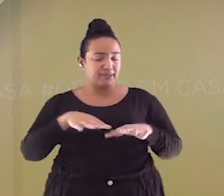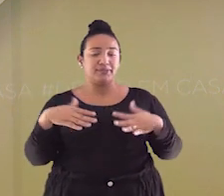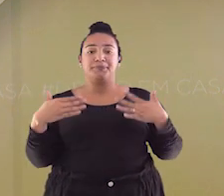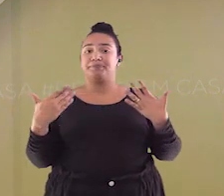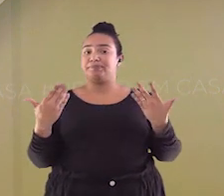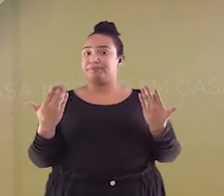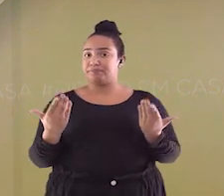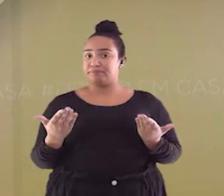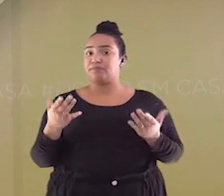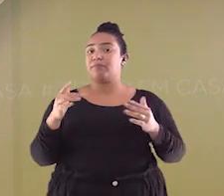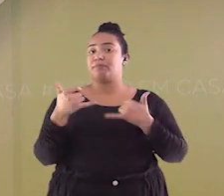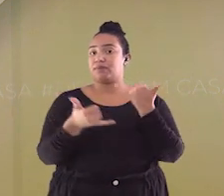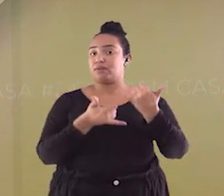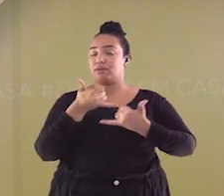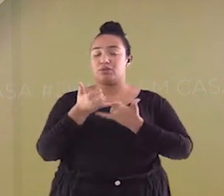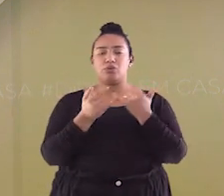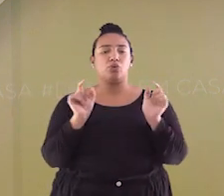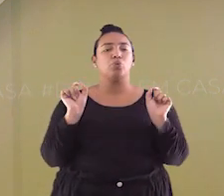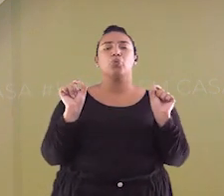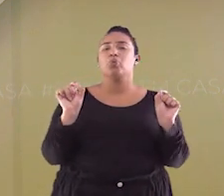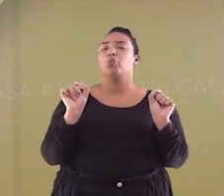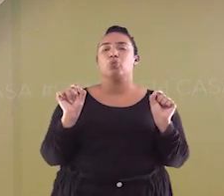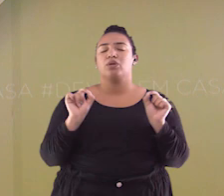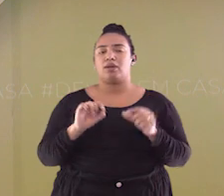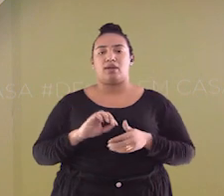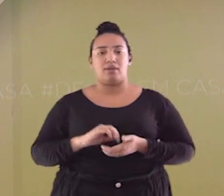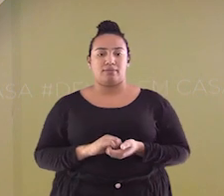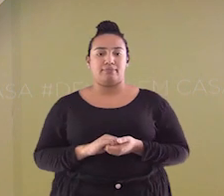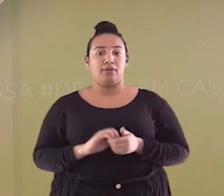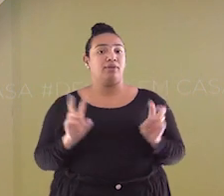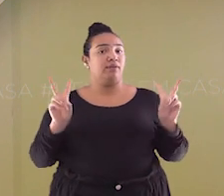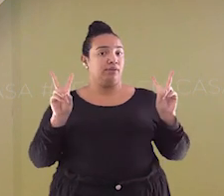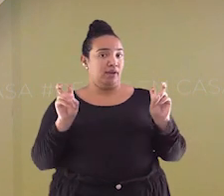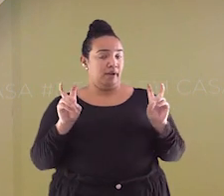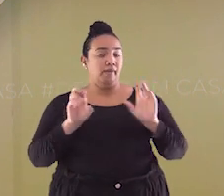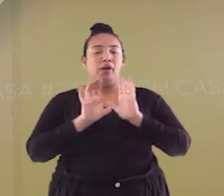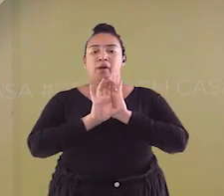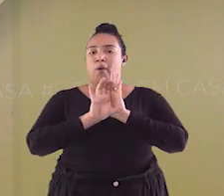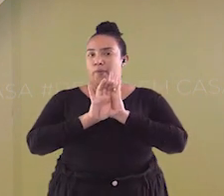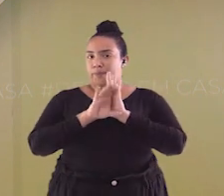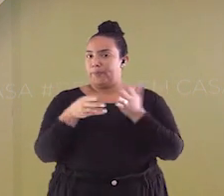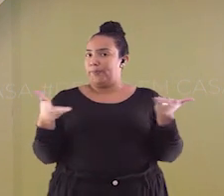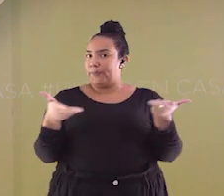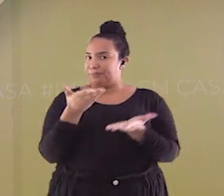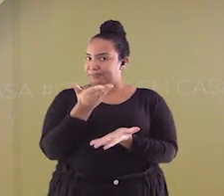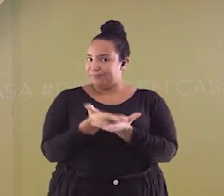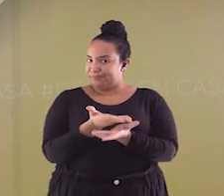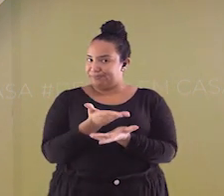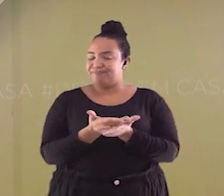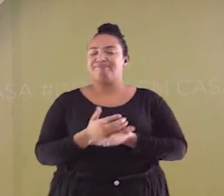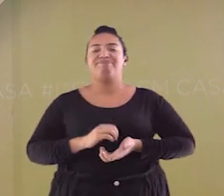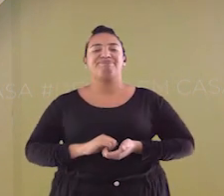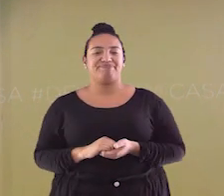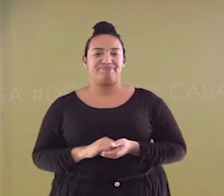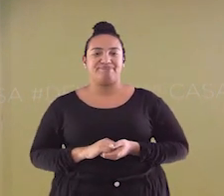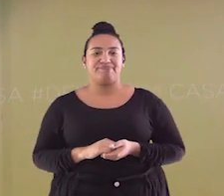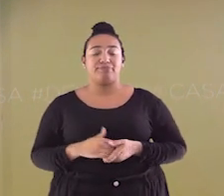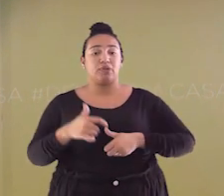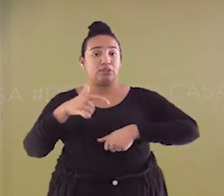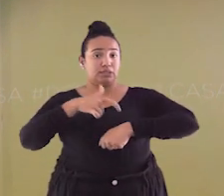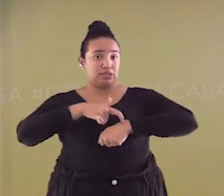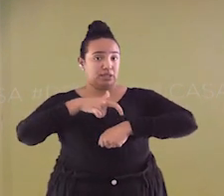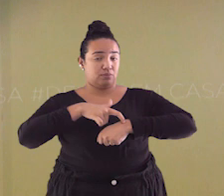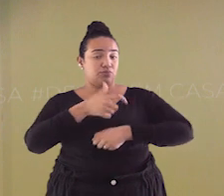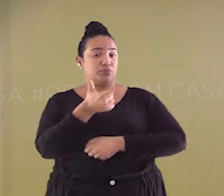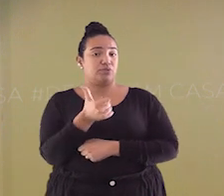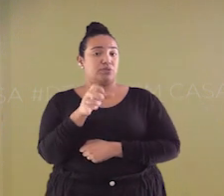Vou realizar um o que é com vocês, sobre o conteúdo que estamos trabalhando na aula de hoje. Seu